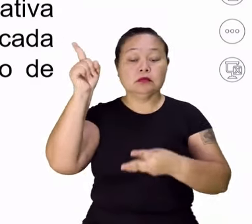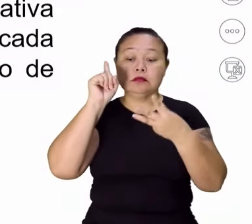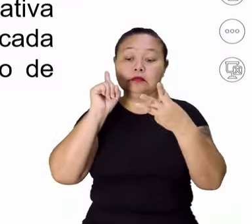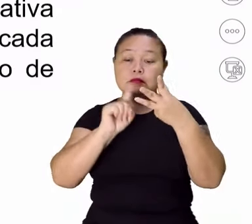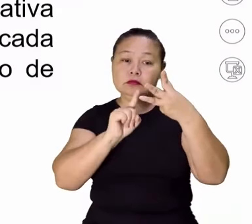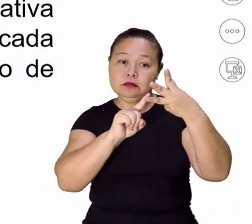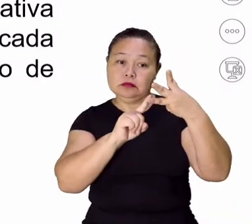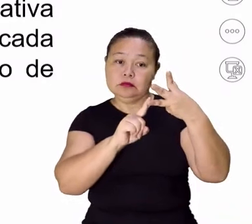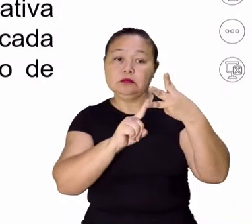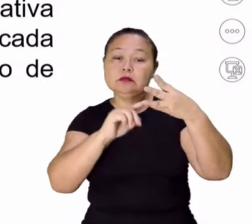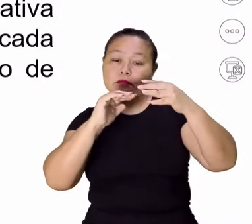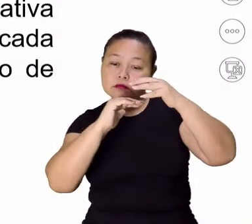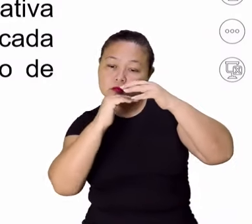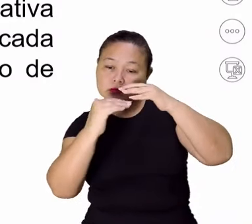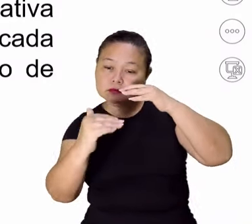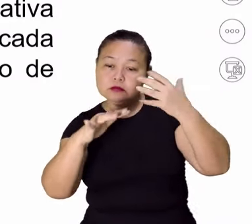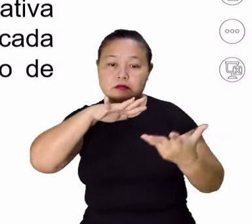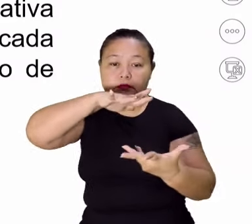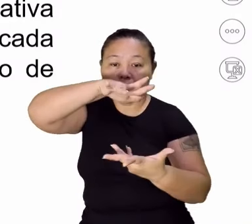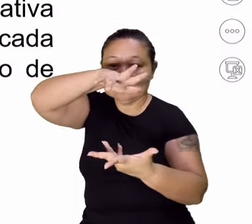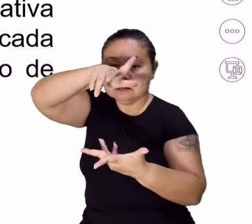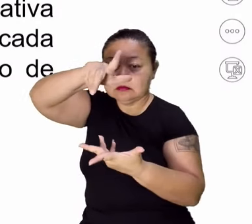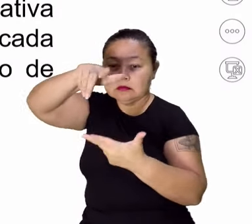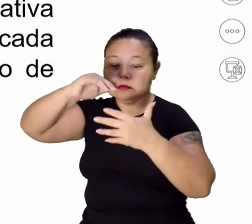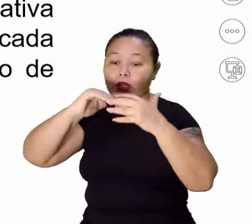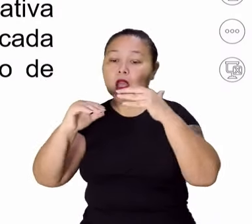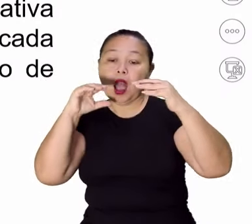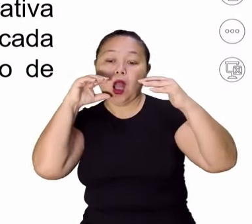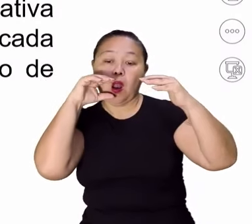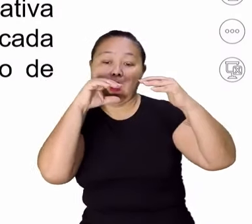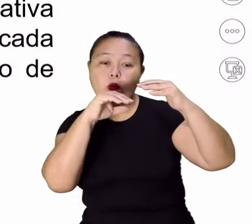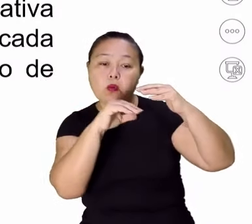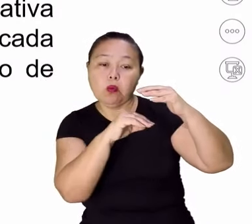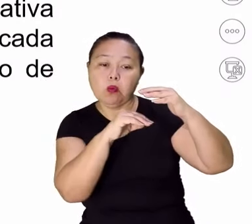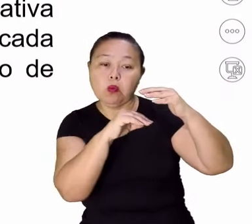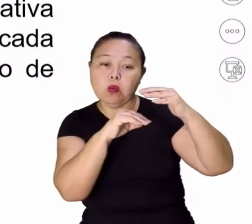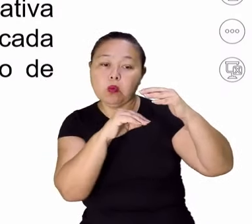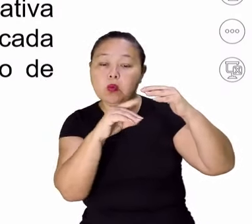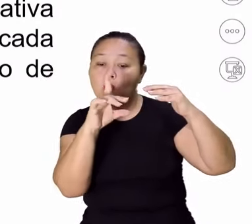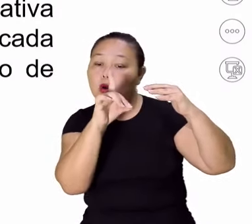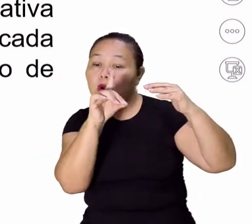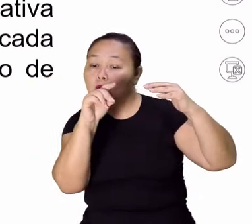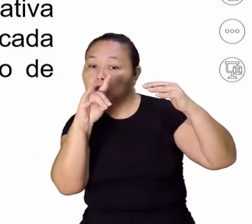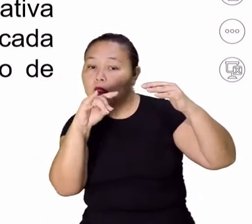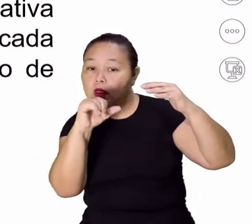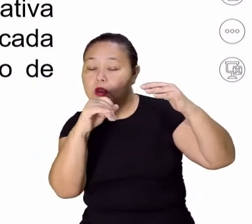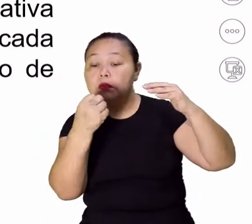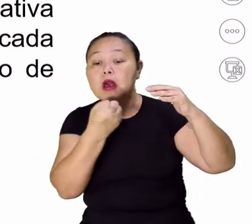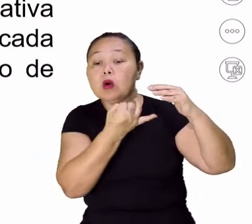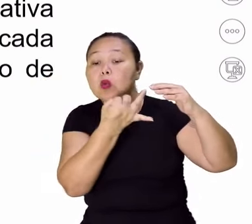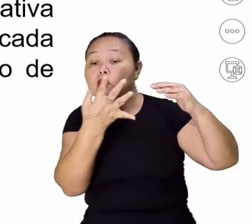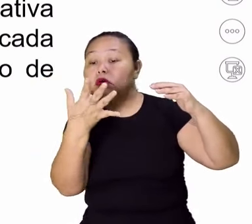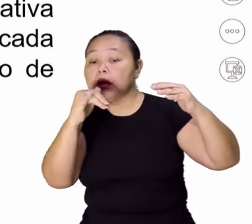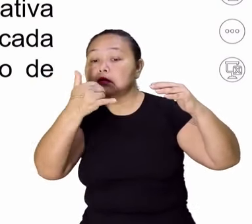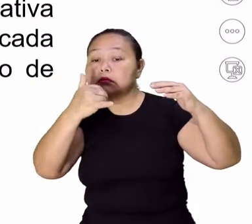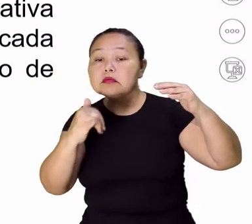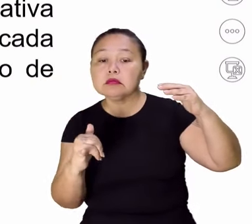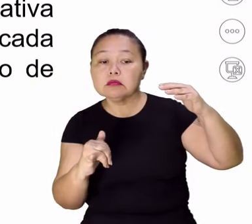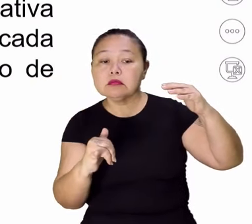situação, pessoal. A superfície da Terra é aquecida durante o dia por uma quantidade de energia